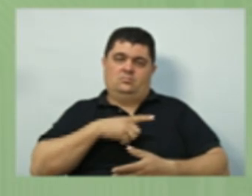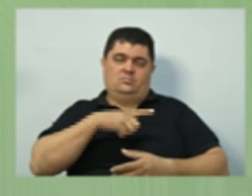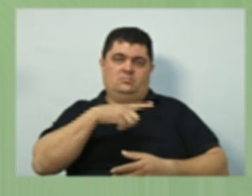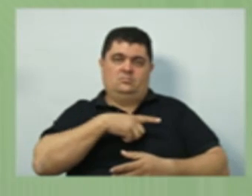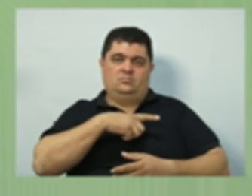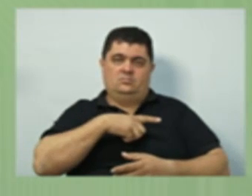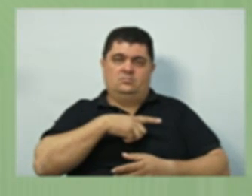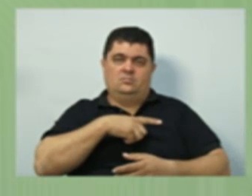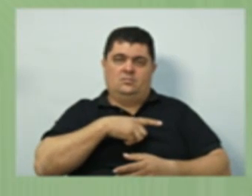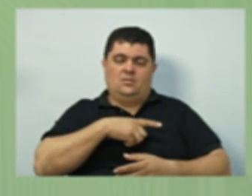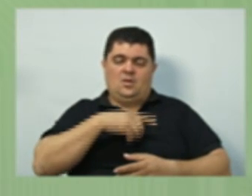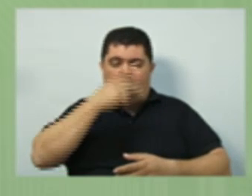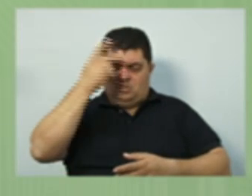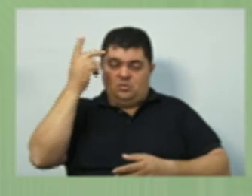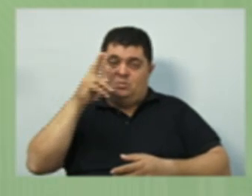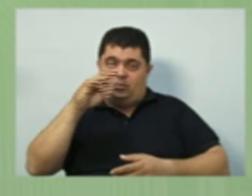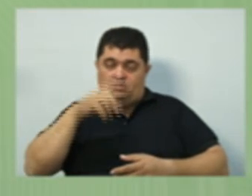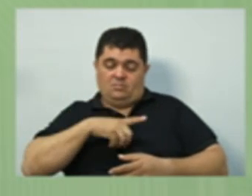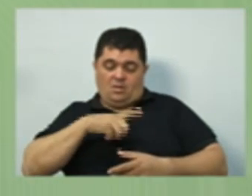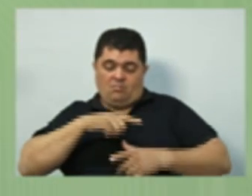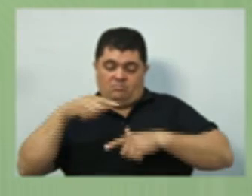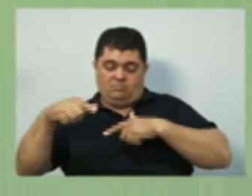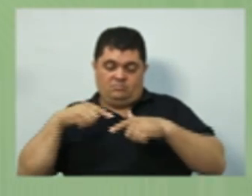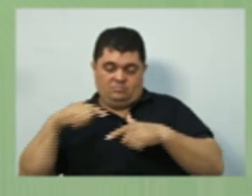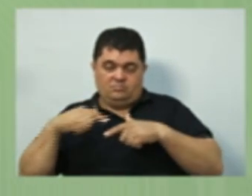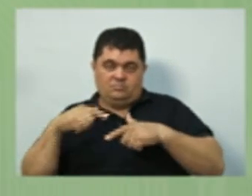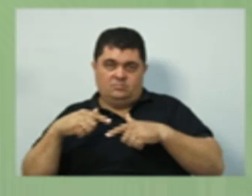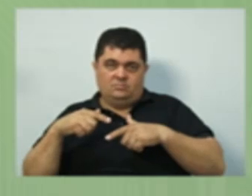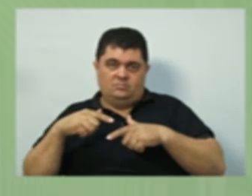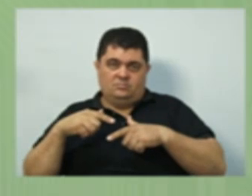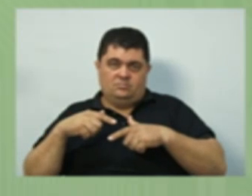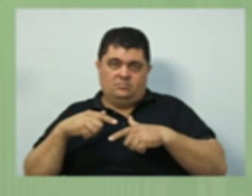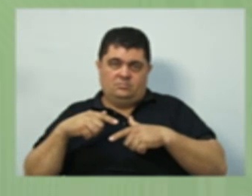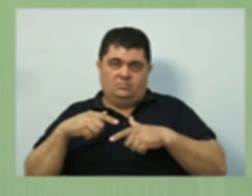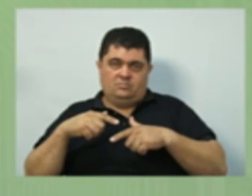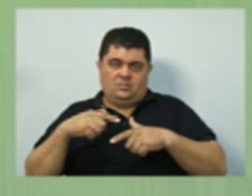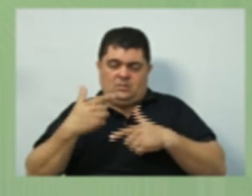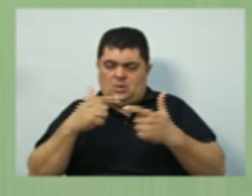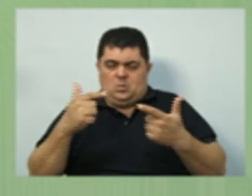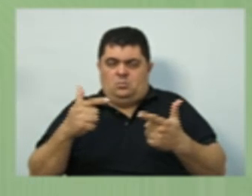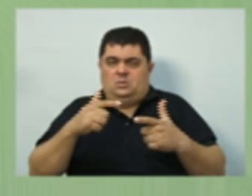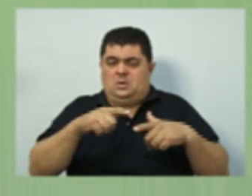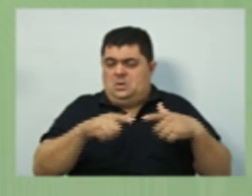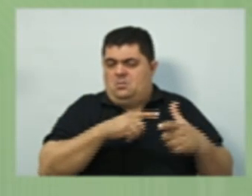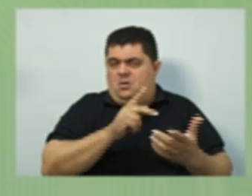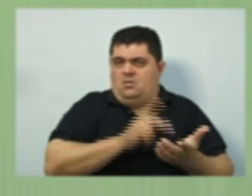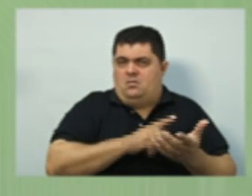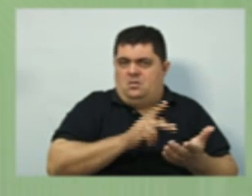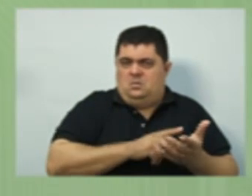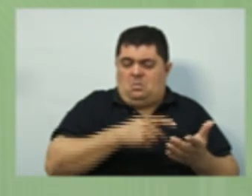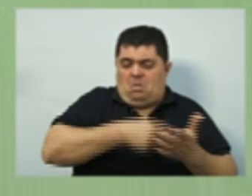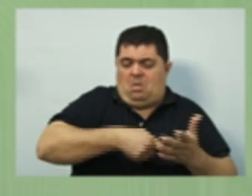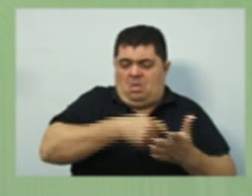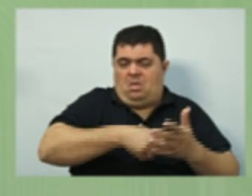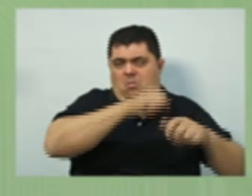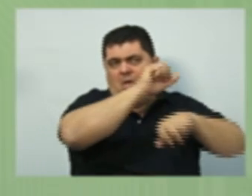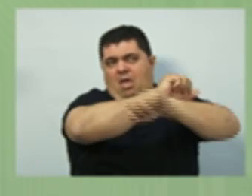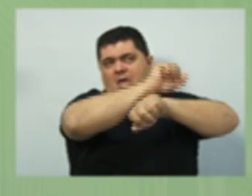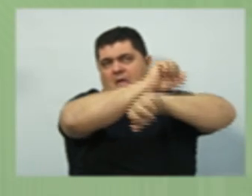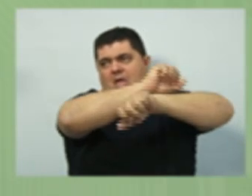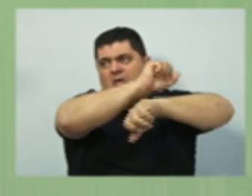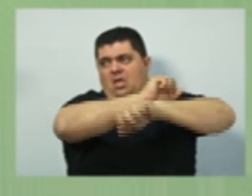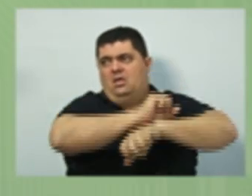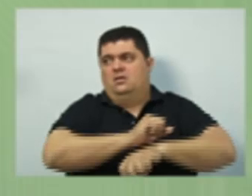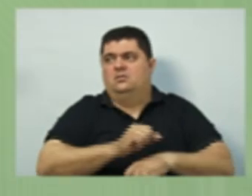este que está negando o ócio, ele na verdade não está trabalhando a duras penas como aquele que está